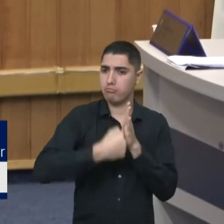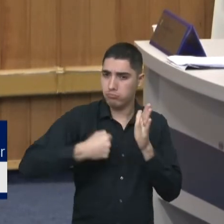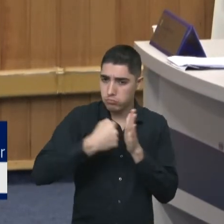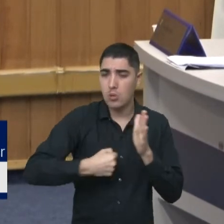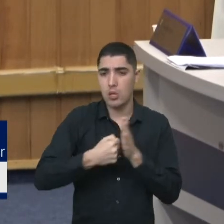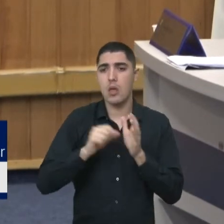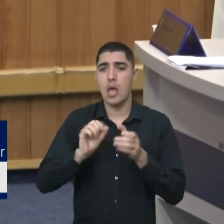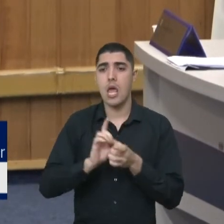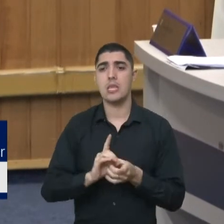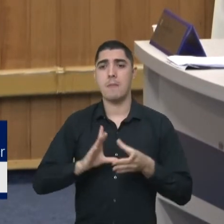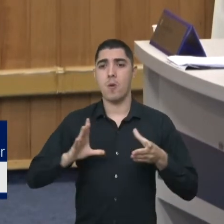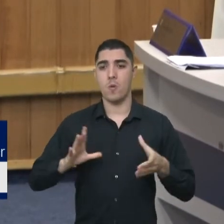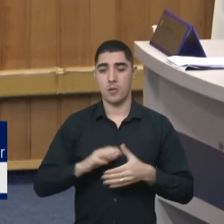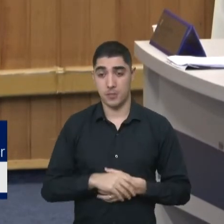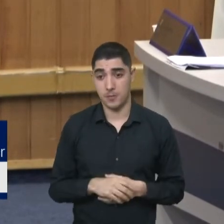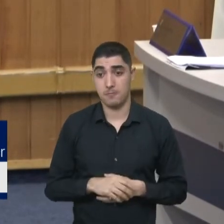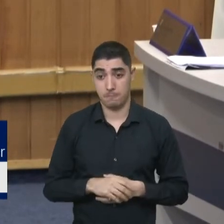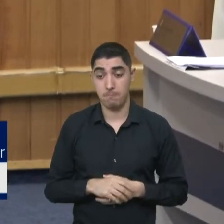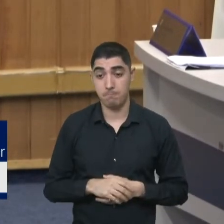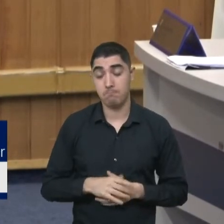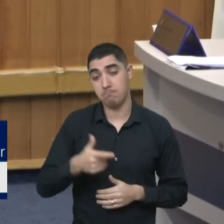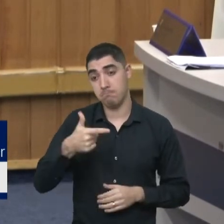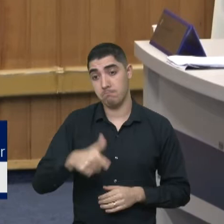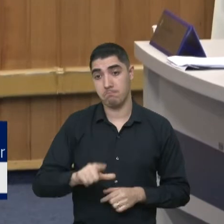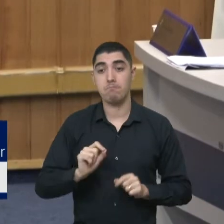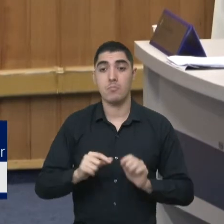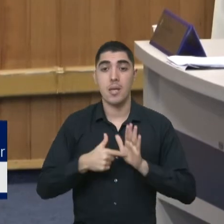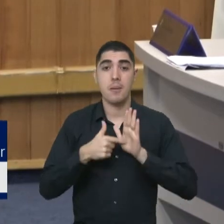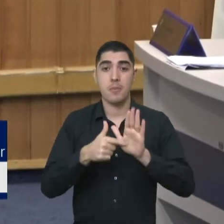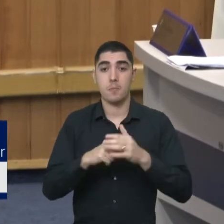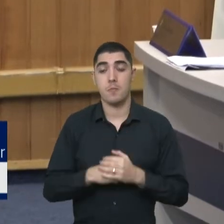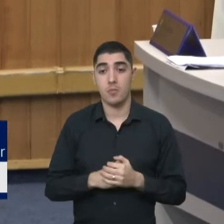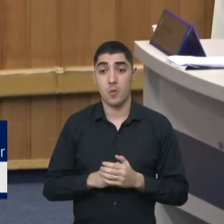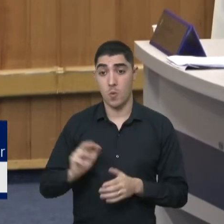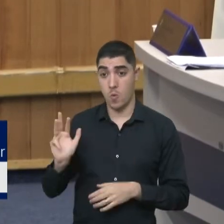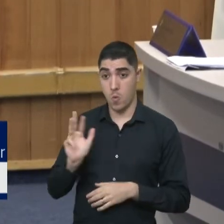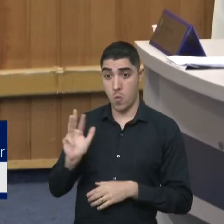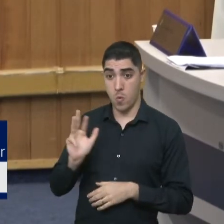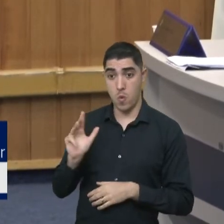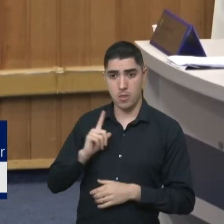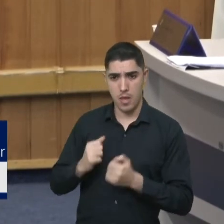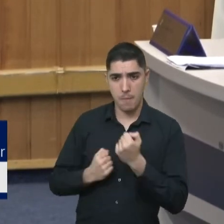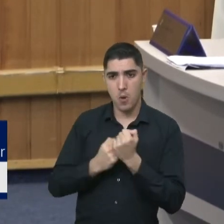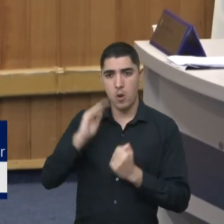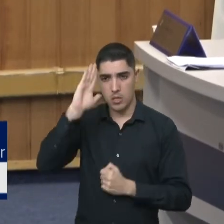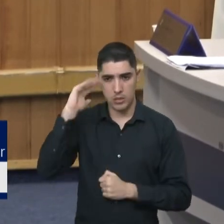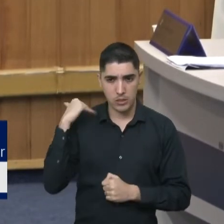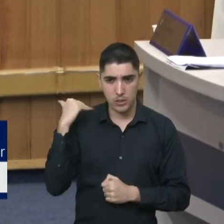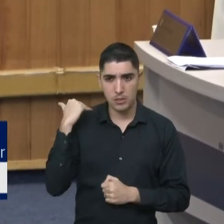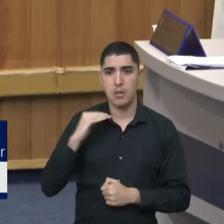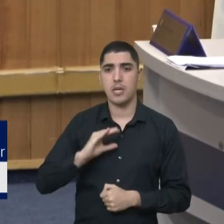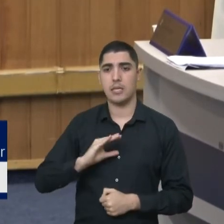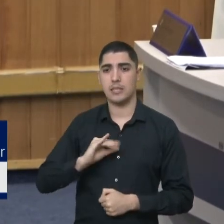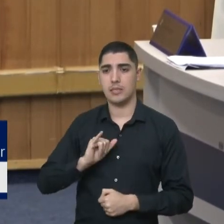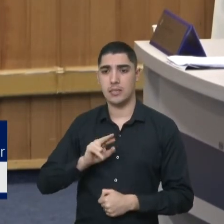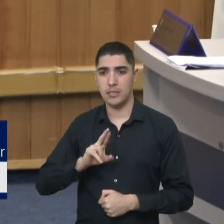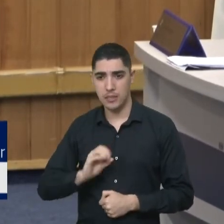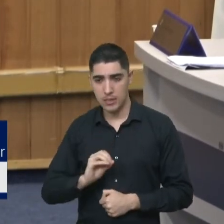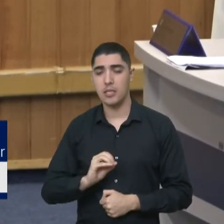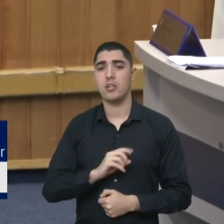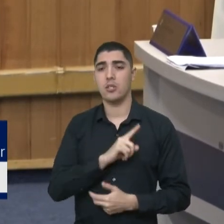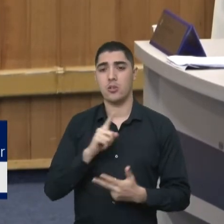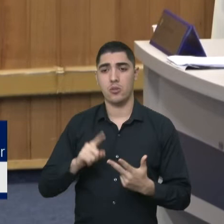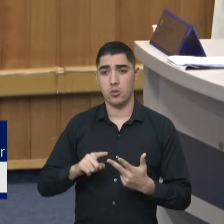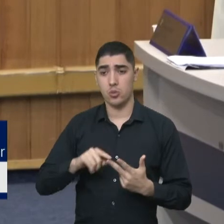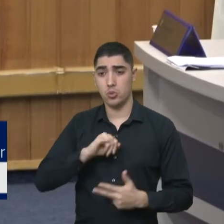democracia. E digo mais, os apoios que o Lula está tendo, Simone Tebet, Ciro, Fernando, Joaquim